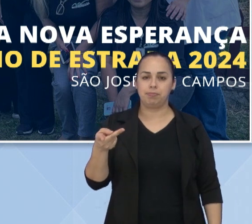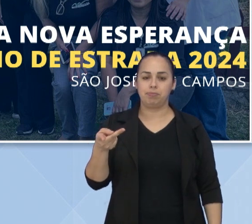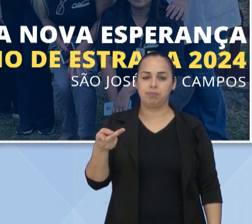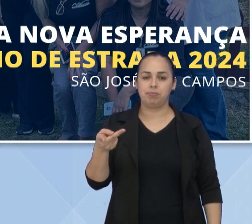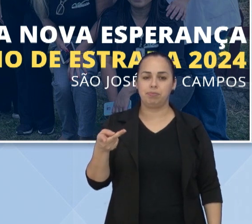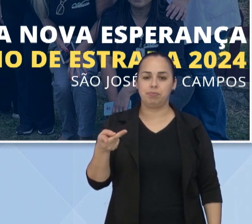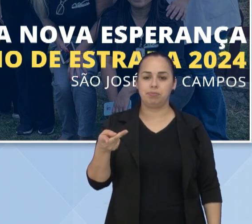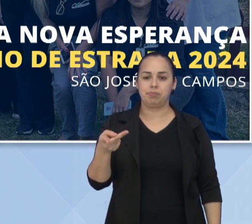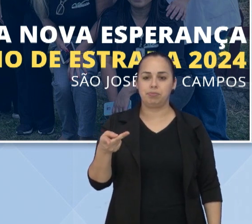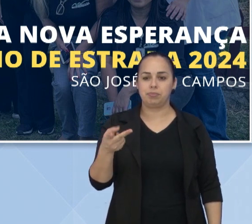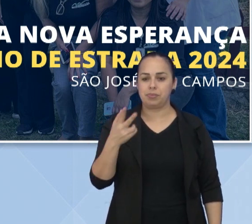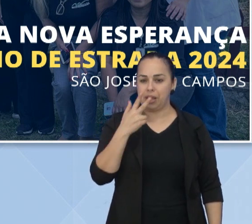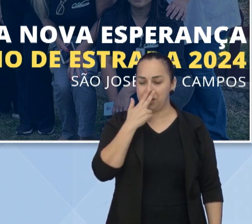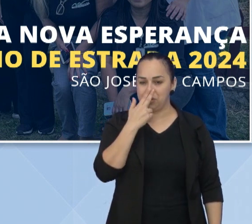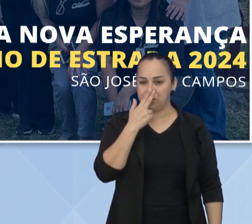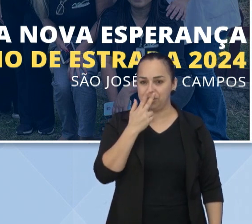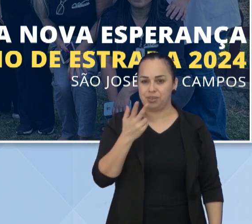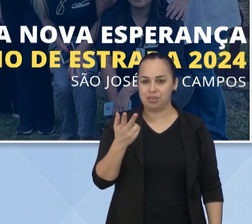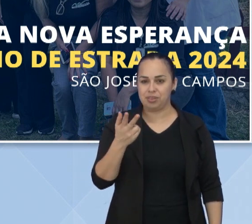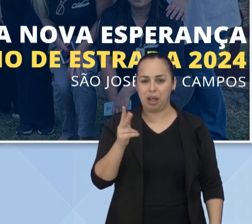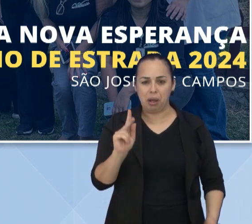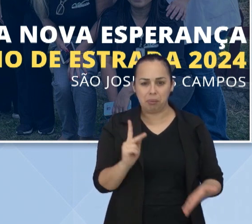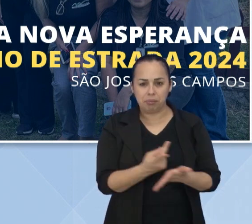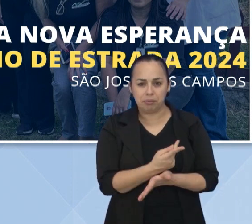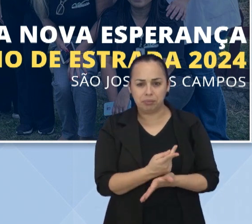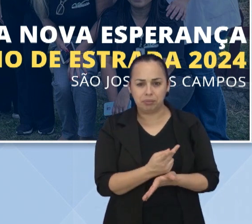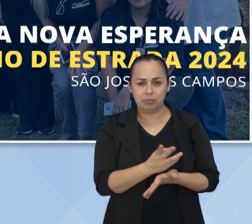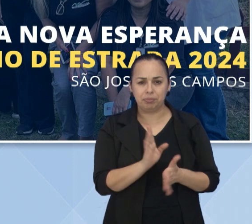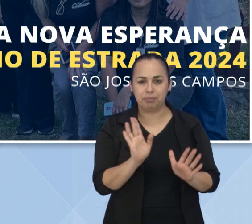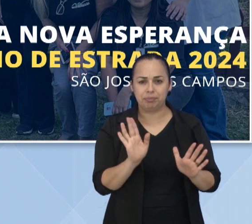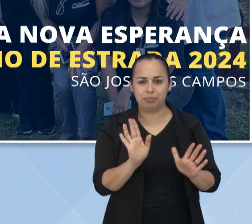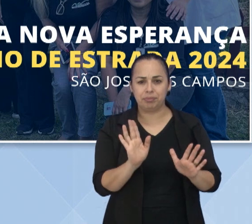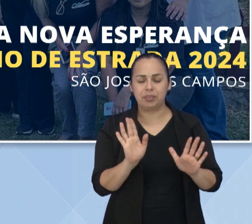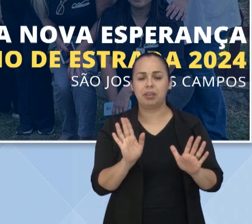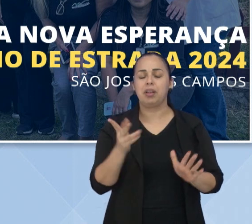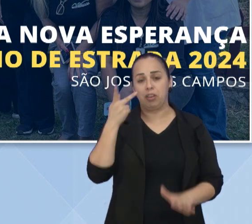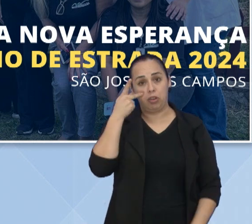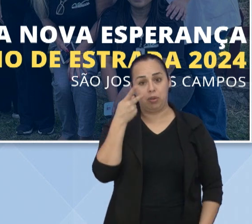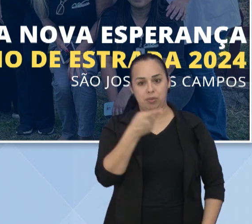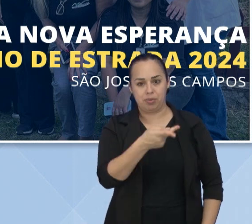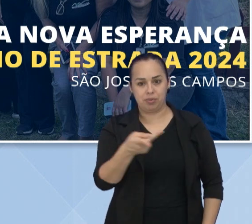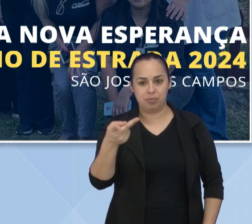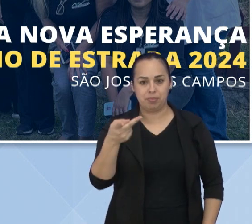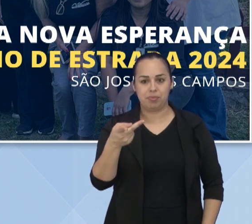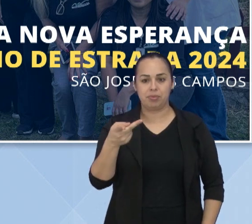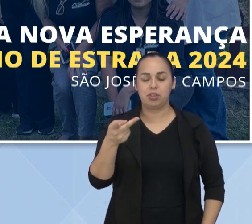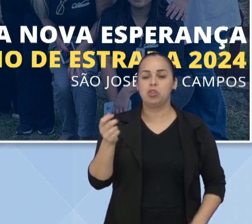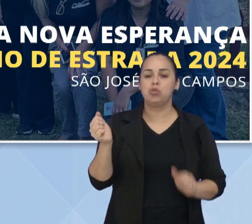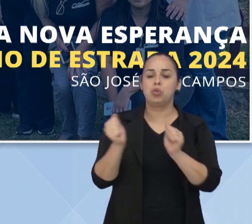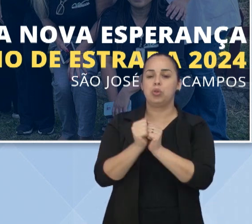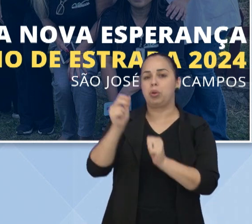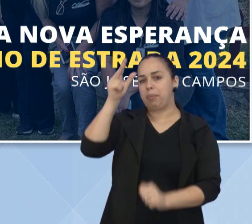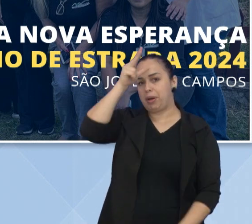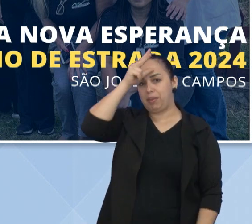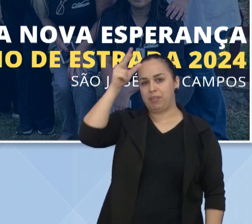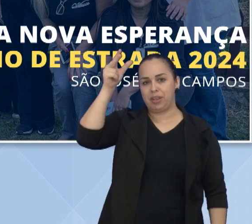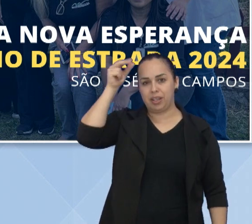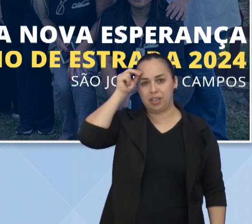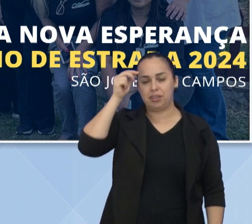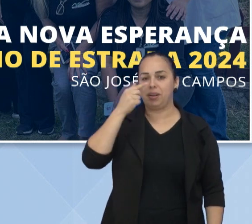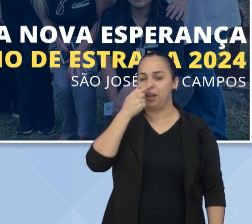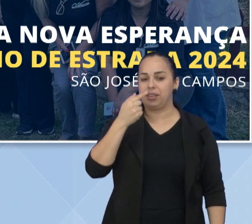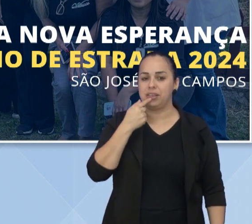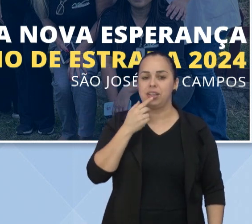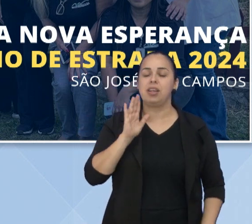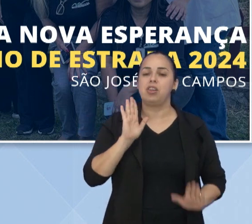Acho que saiu alguma coisa ali errado, né? Mas tudo bem. Fazendo uma visita com o prefeito Anderson Farias, eu